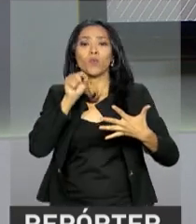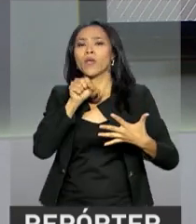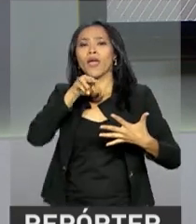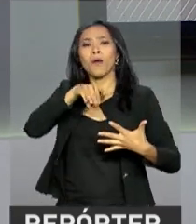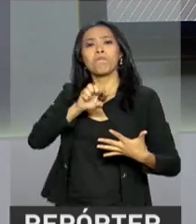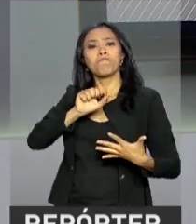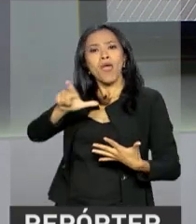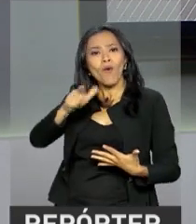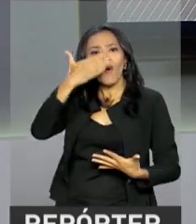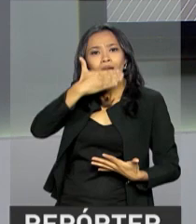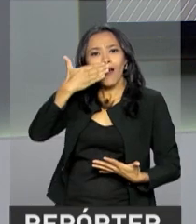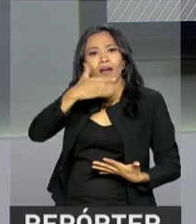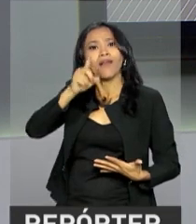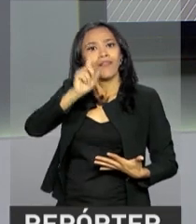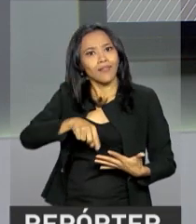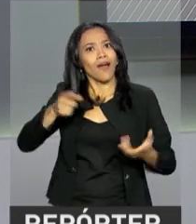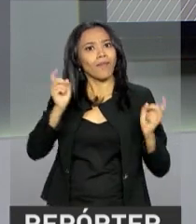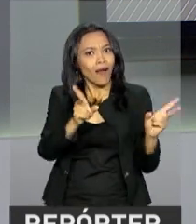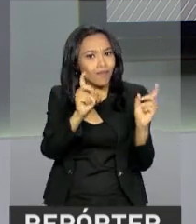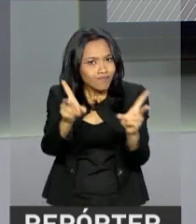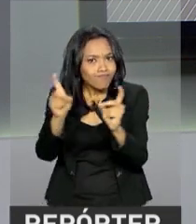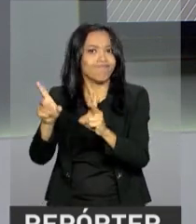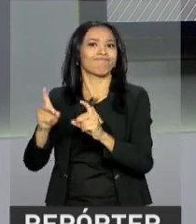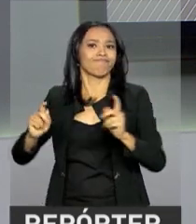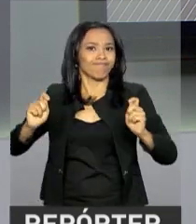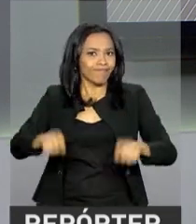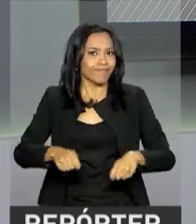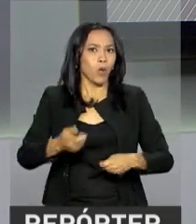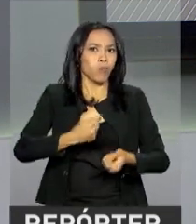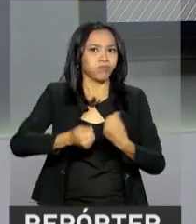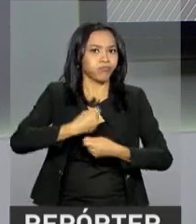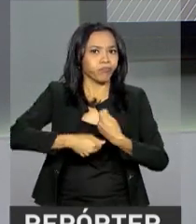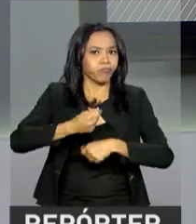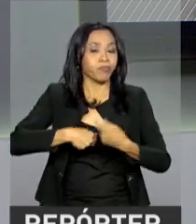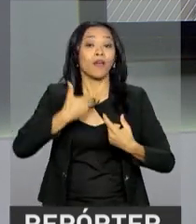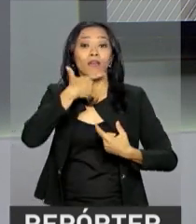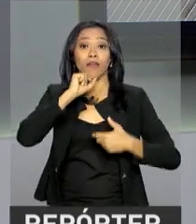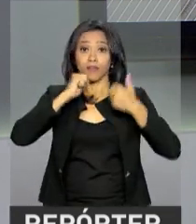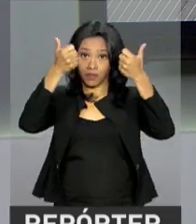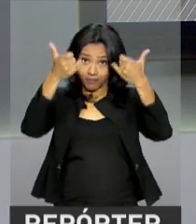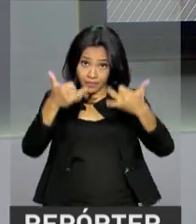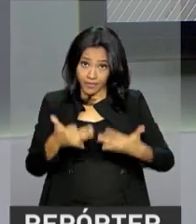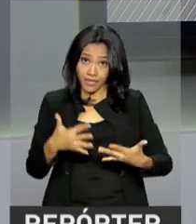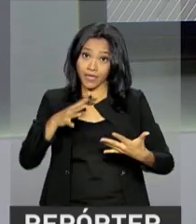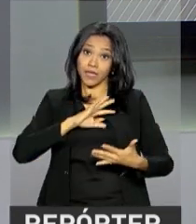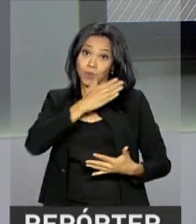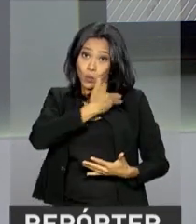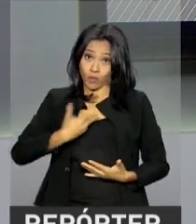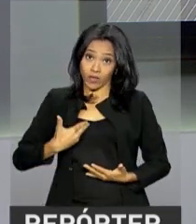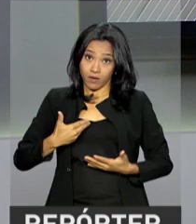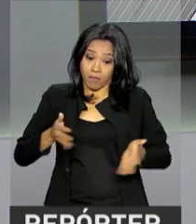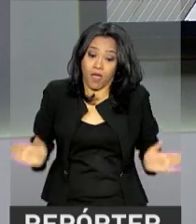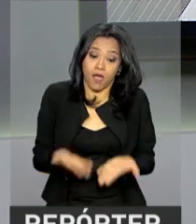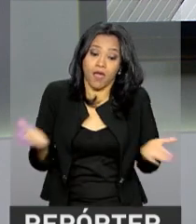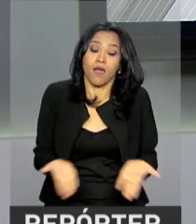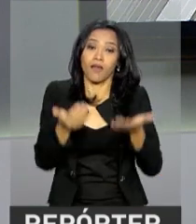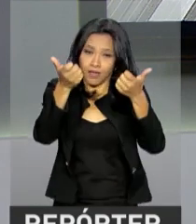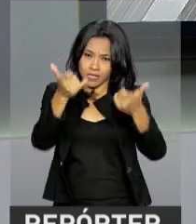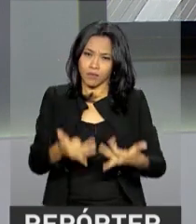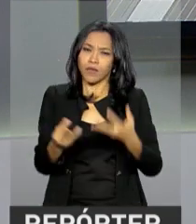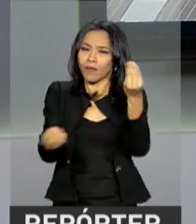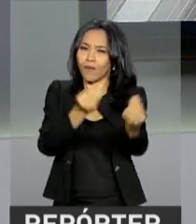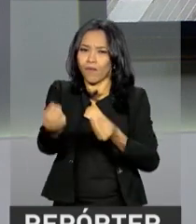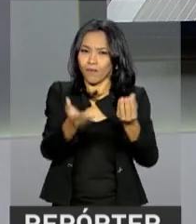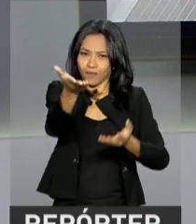também é um negócio rentável e quem traz os detalhes sobre as ações do governo para estimular a produção é a repórter cleide